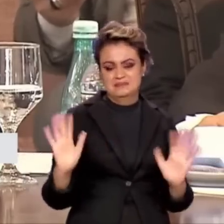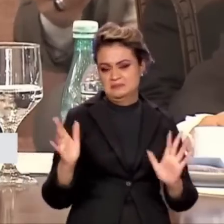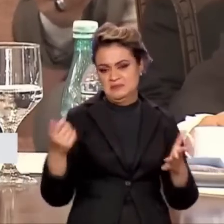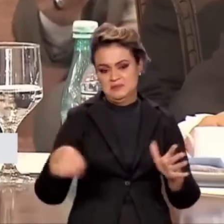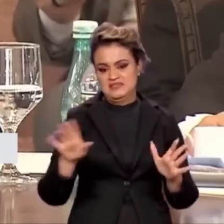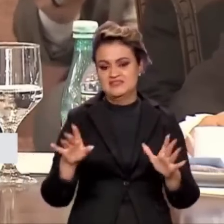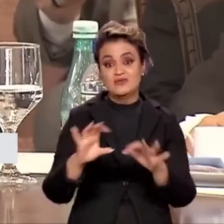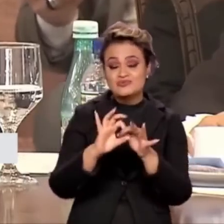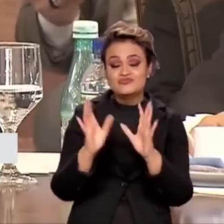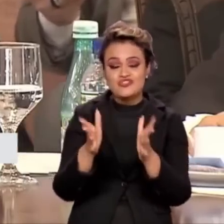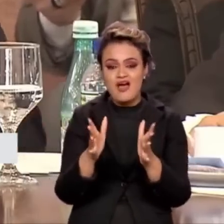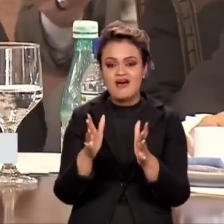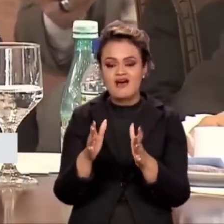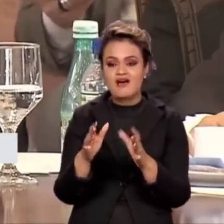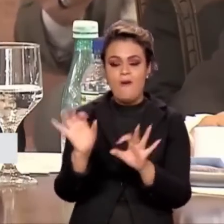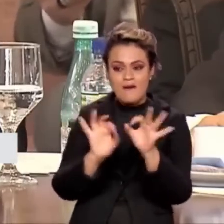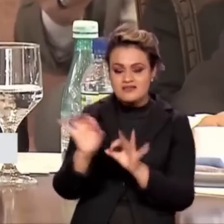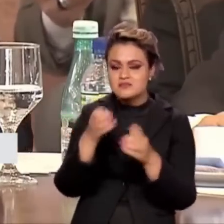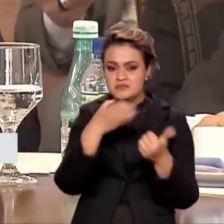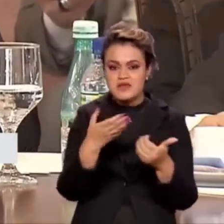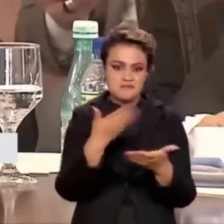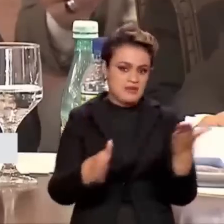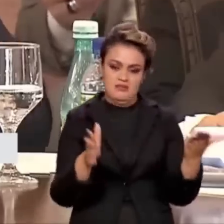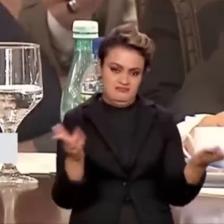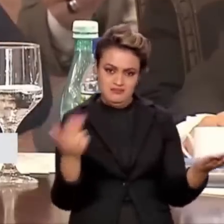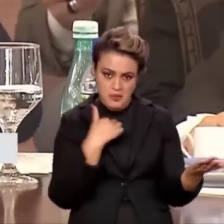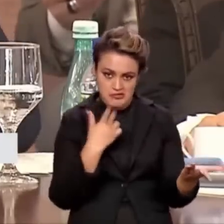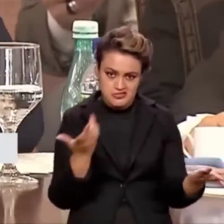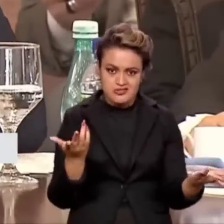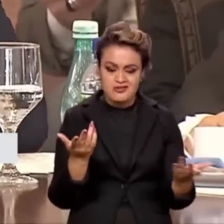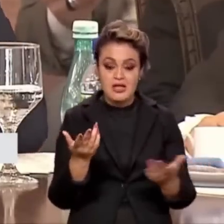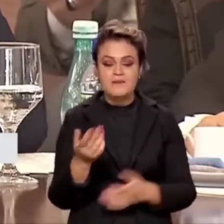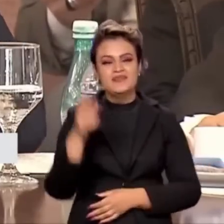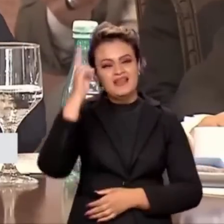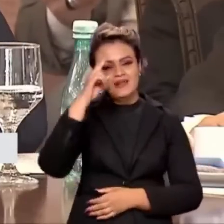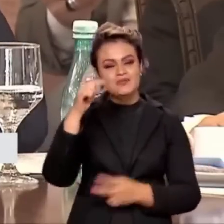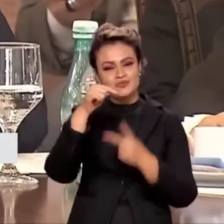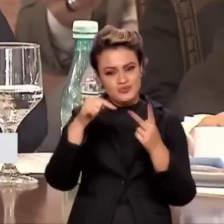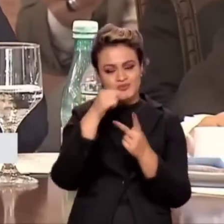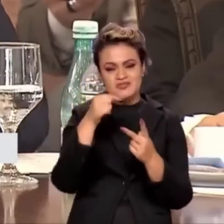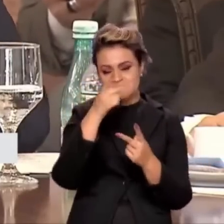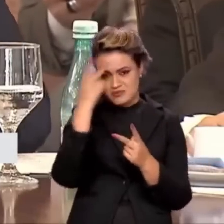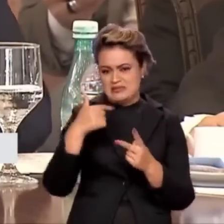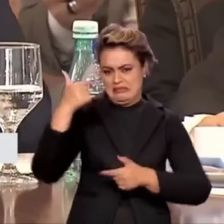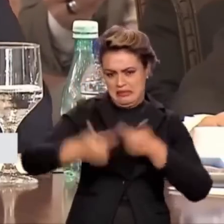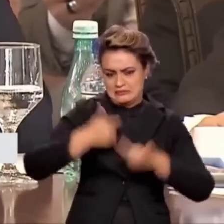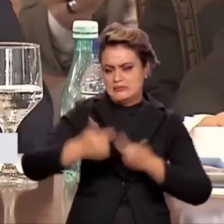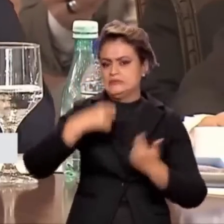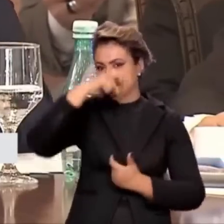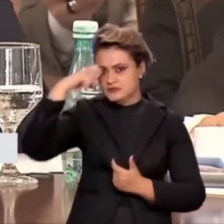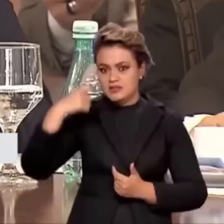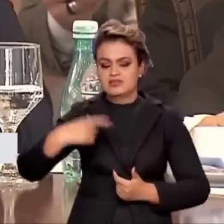construímos conjuntamente. Quero encerrar fazendo menções a dois companheiros que trabalharam de forma